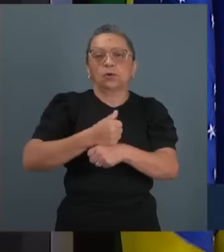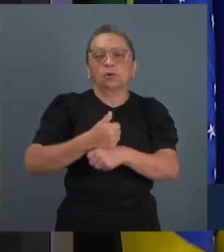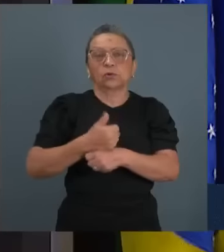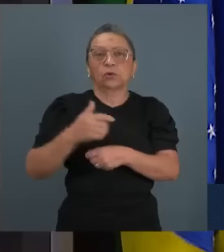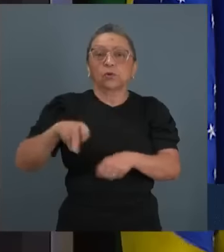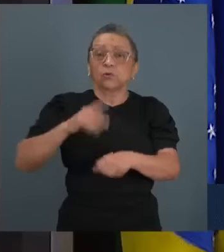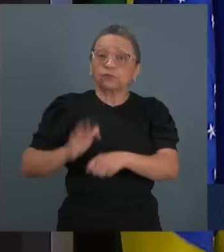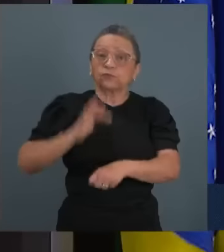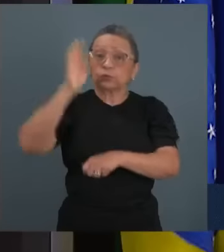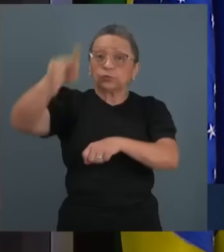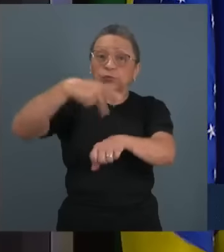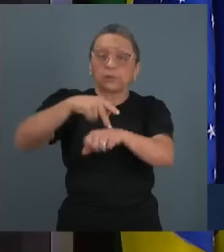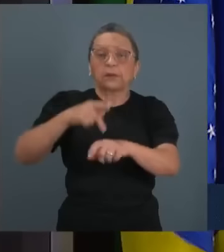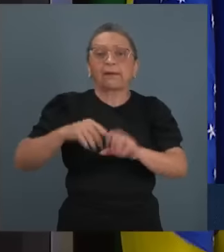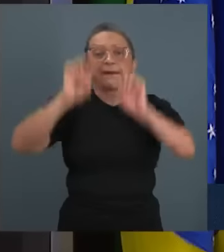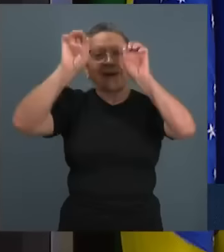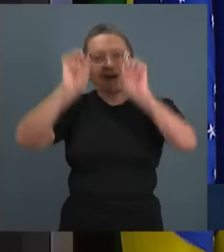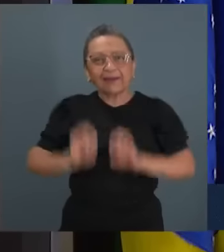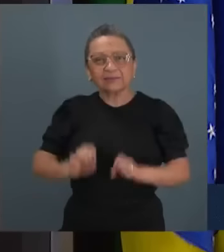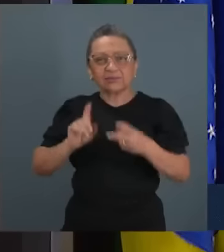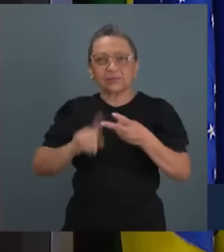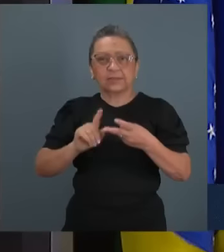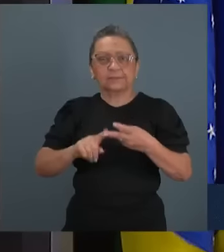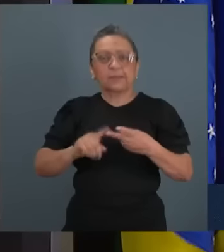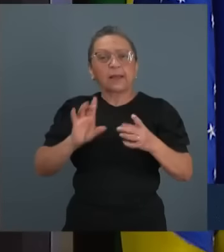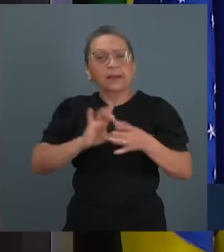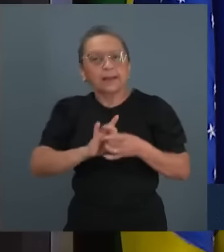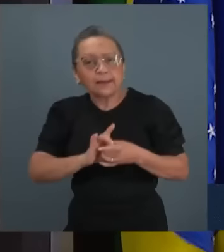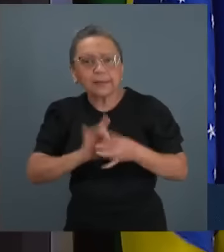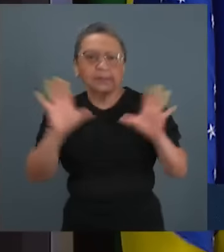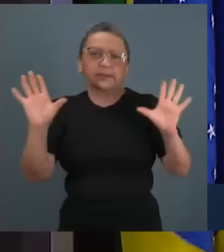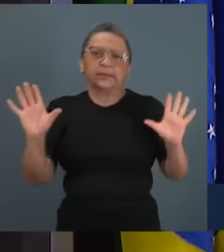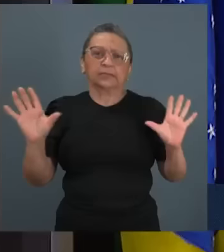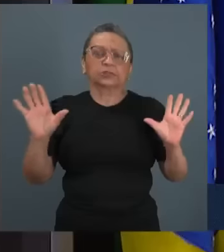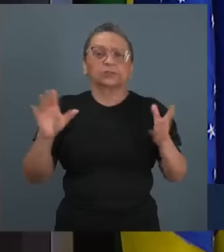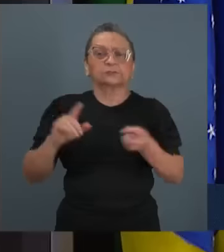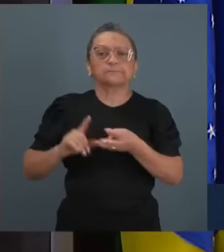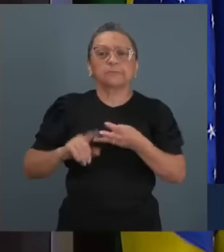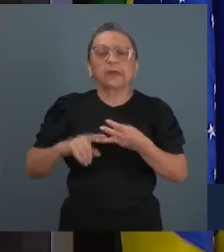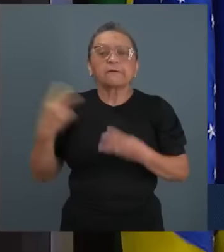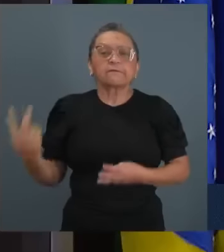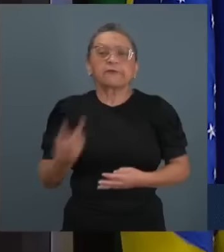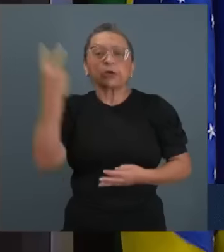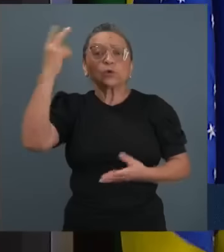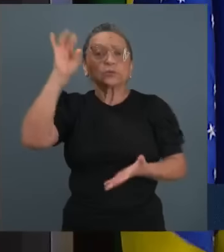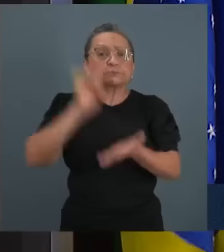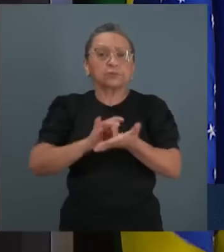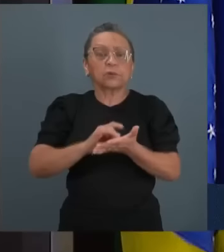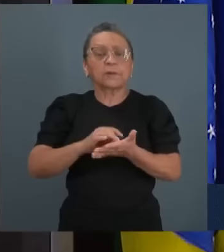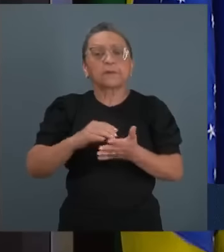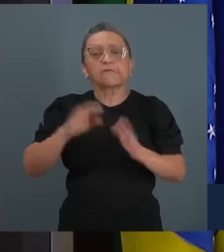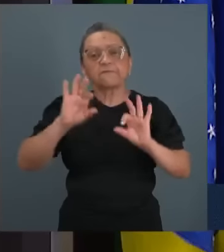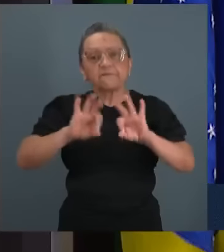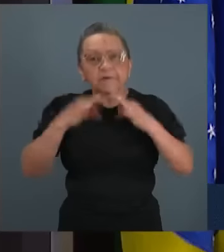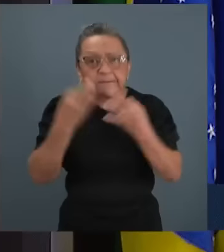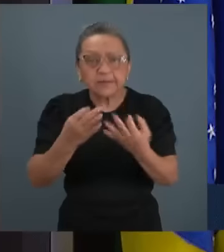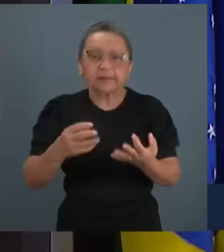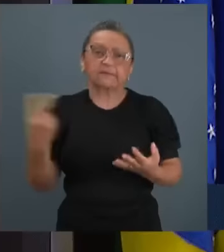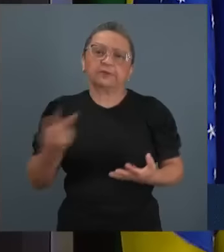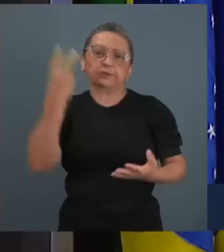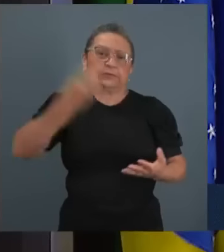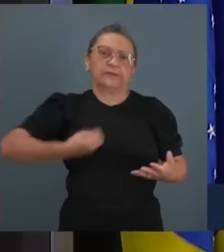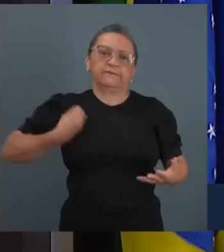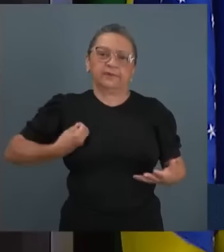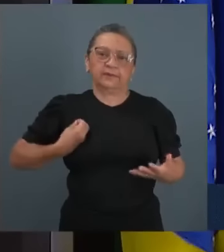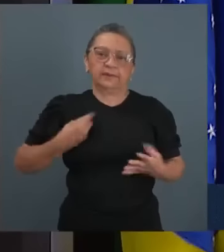um caminho da ética, por um caminho da liberdade, por um caminho dos valores de família, da vida,